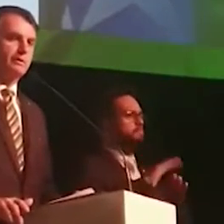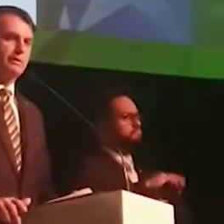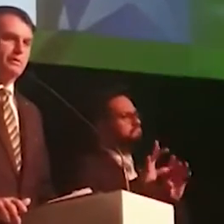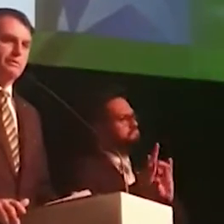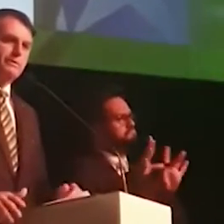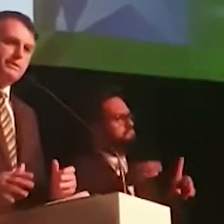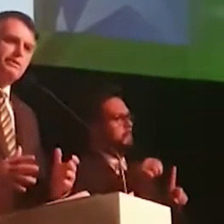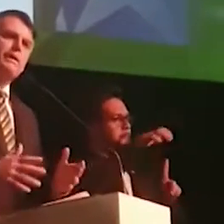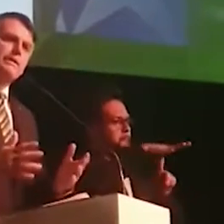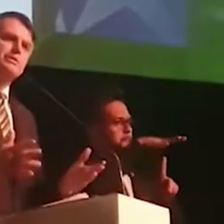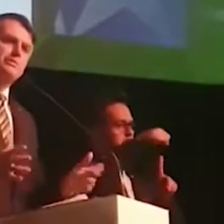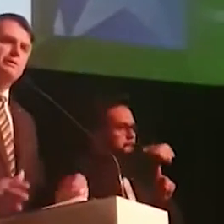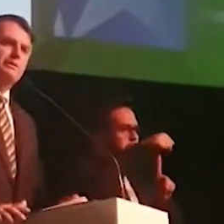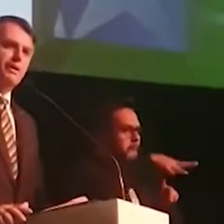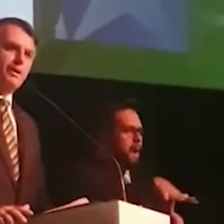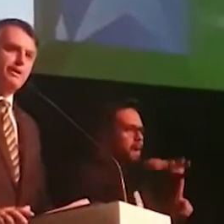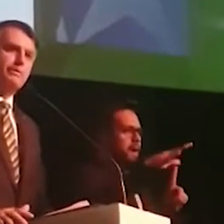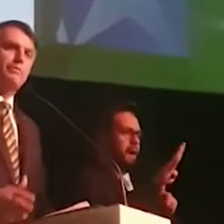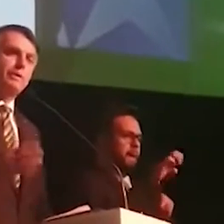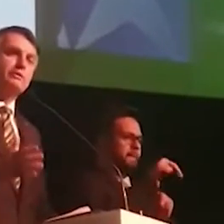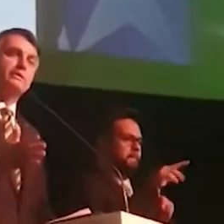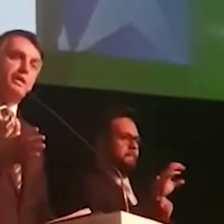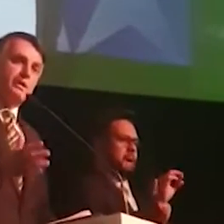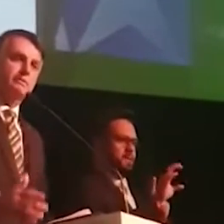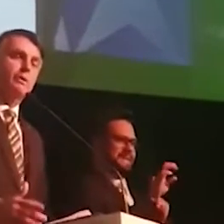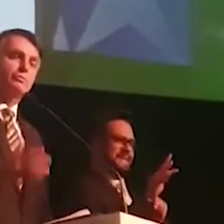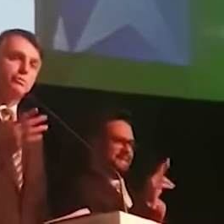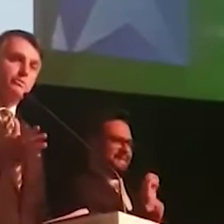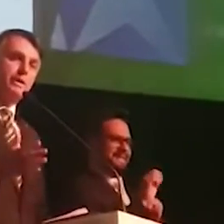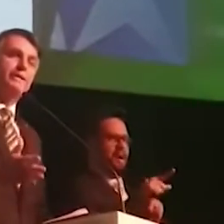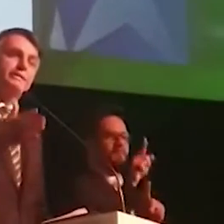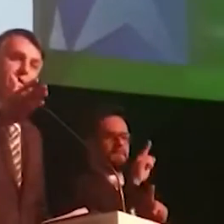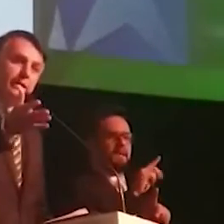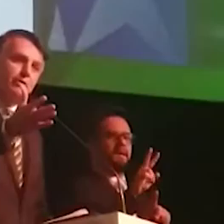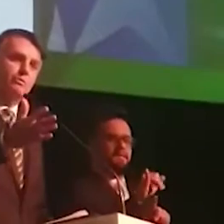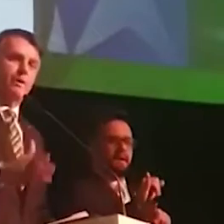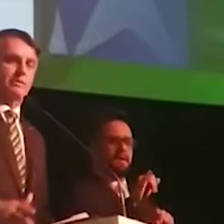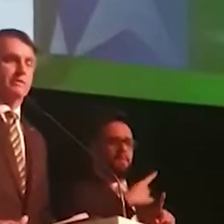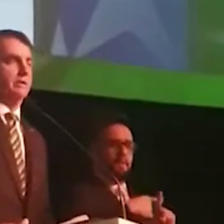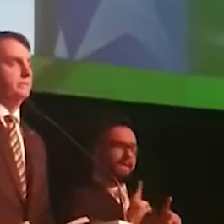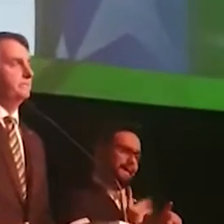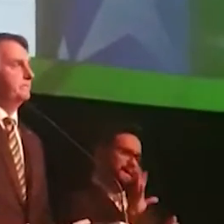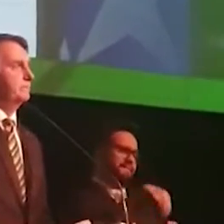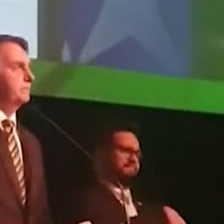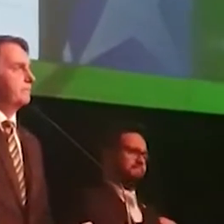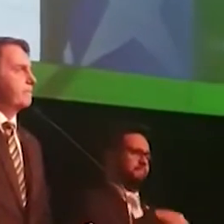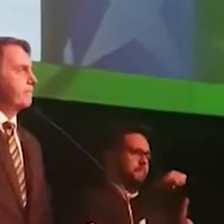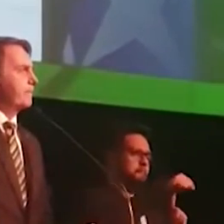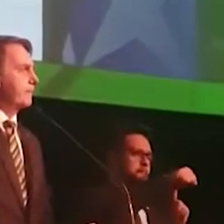projeto, você não vai sentir muita diferença, porque você já tem uma autonomia integral no Banco Central.